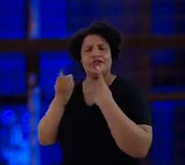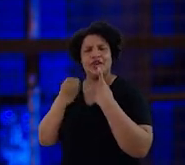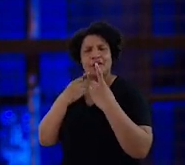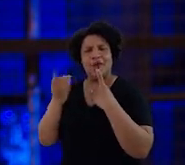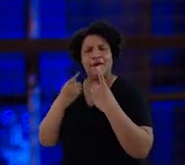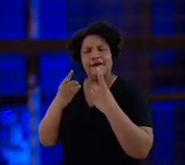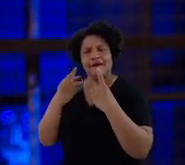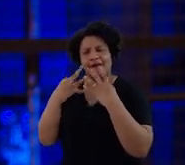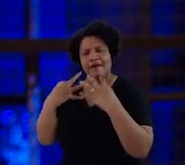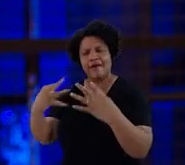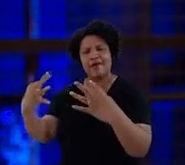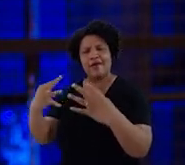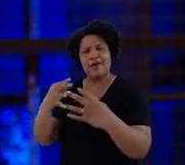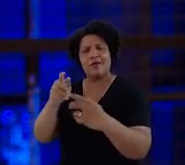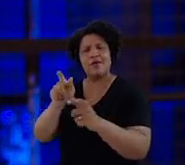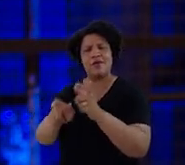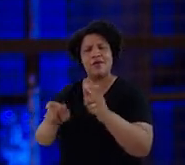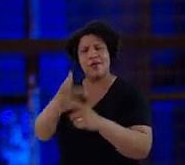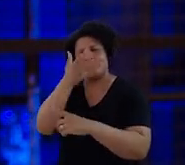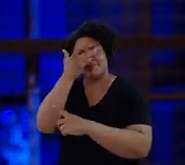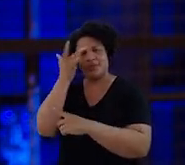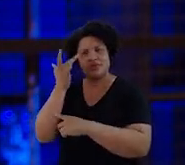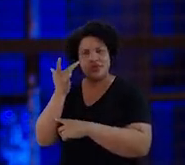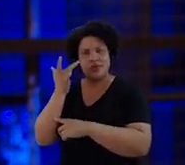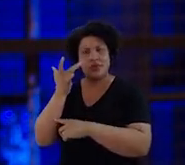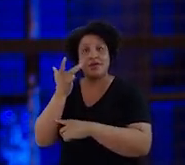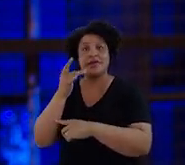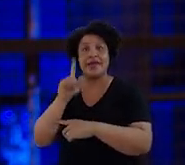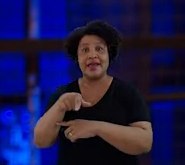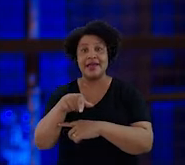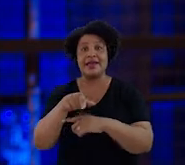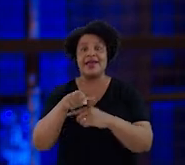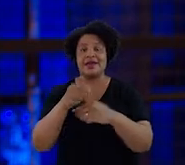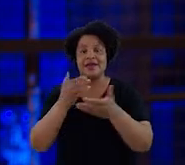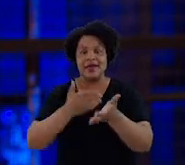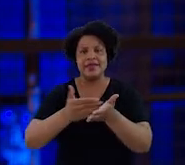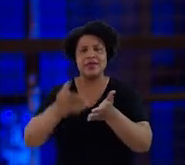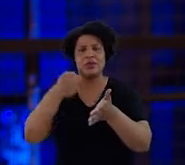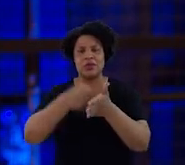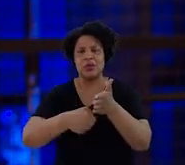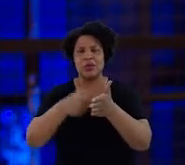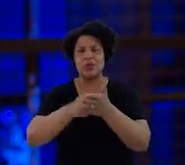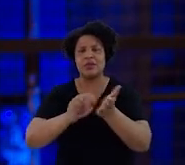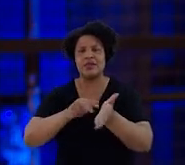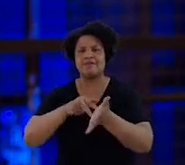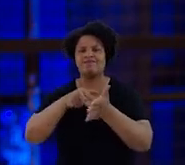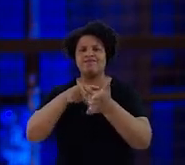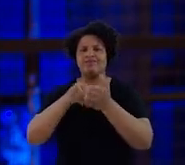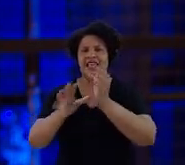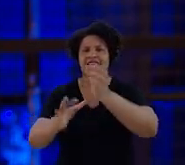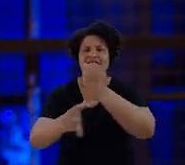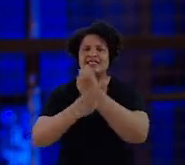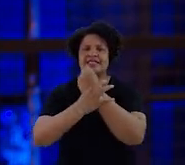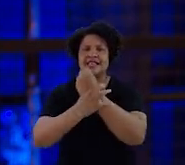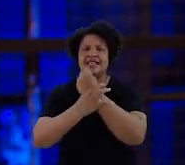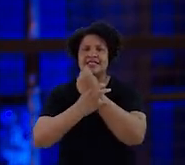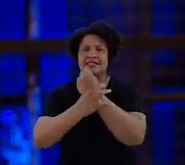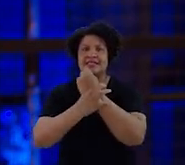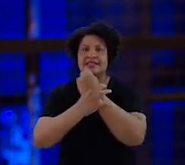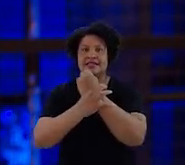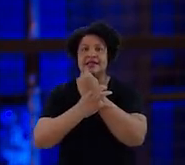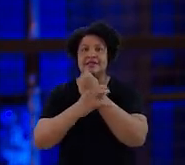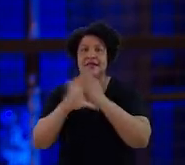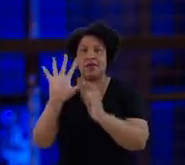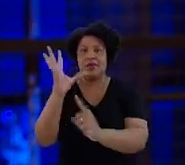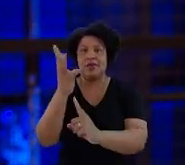em si. É, mas vem desse local de luta, de resistência, sabe? De persistência com